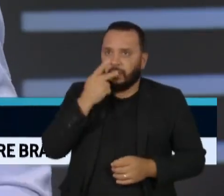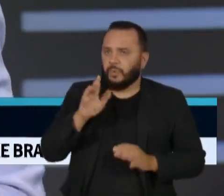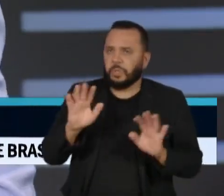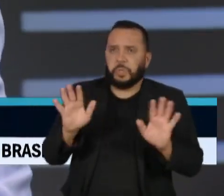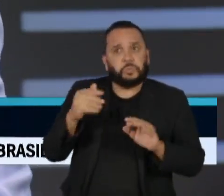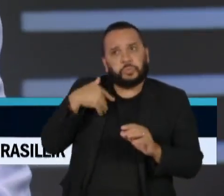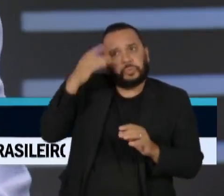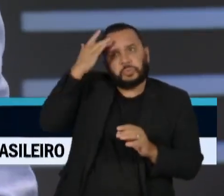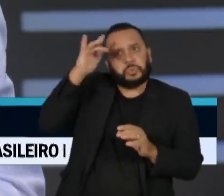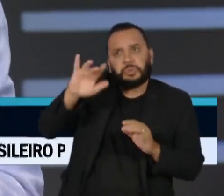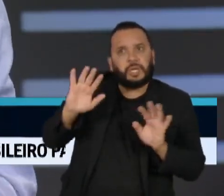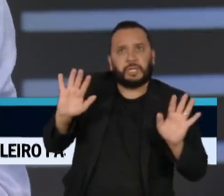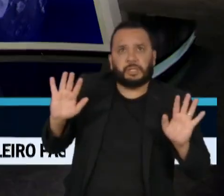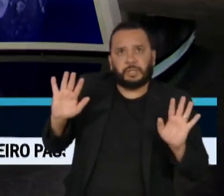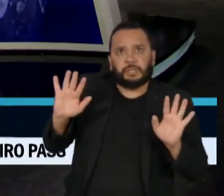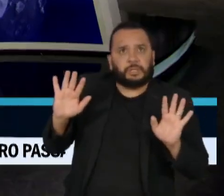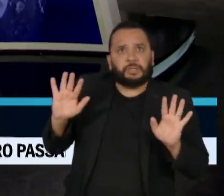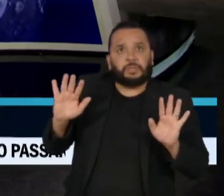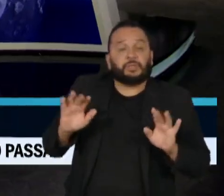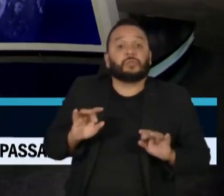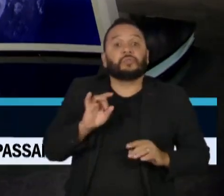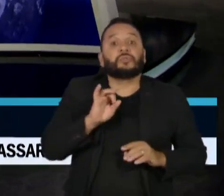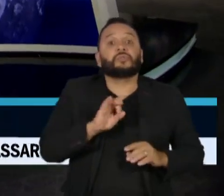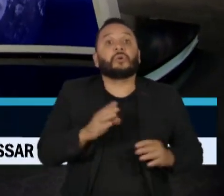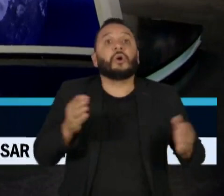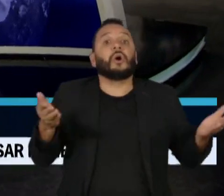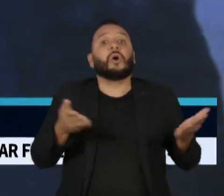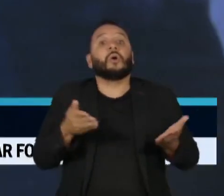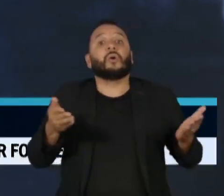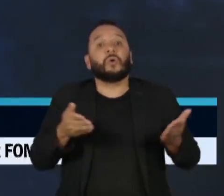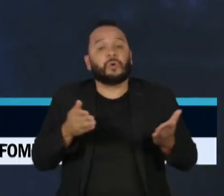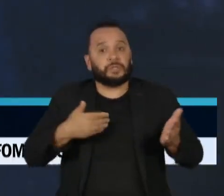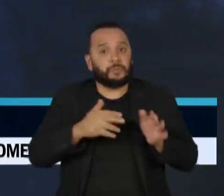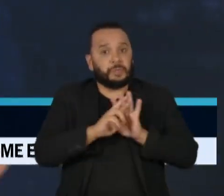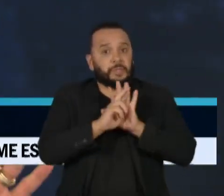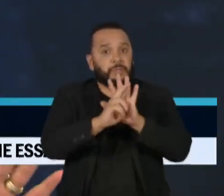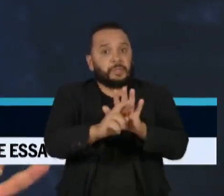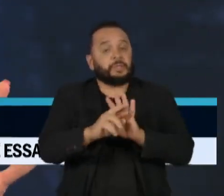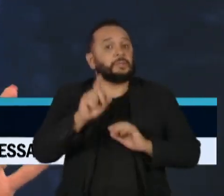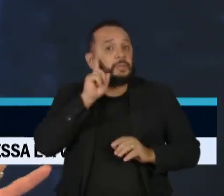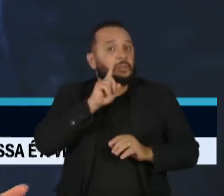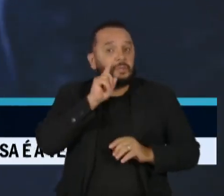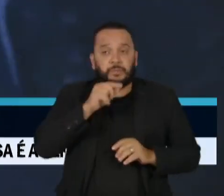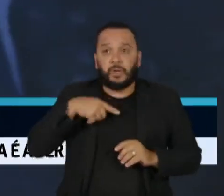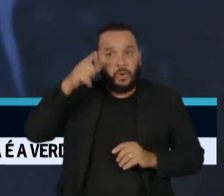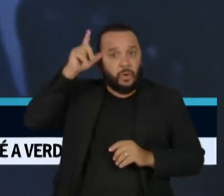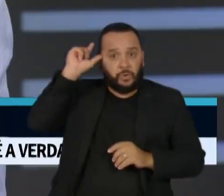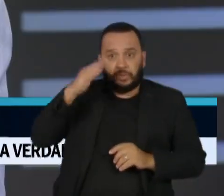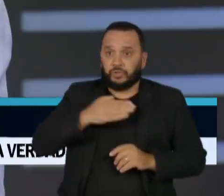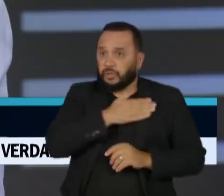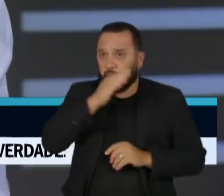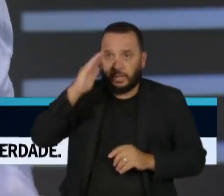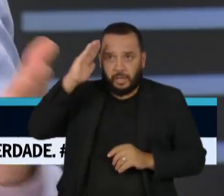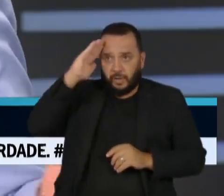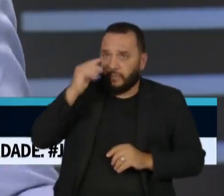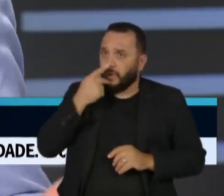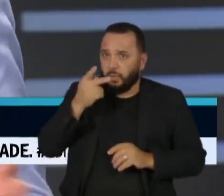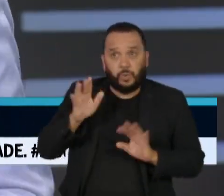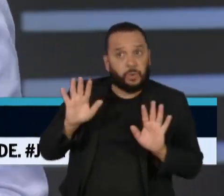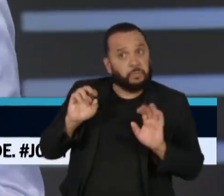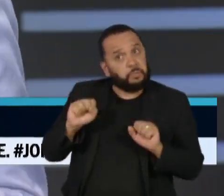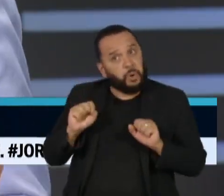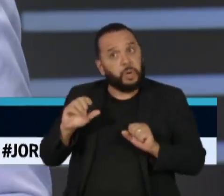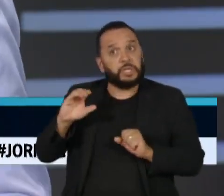não descartamos nenhuma hipótese. Só aí, hoje que veio a Casa Branca falar que não, mas veio... ontem o general não descartou. Não descartou, e aí